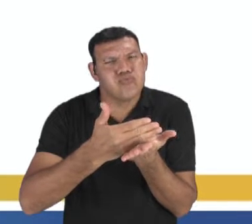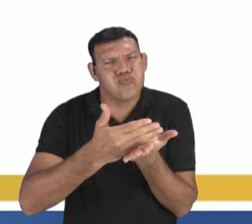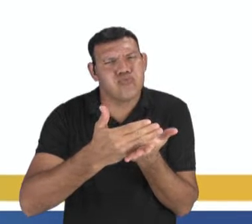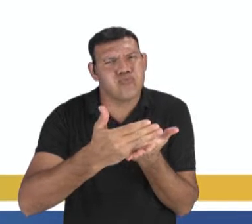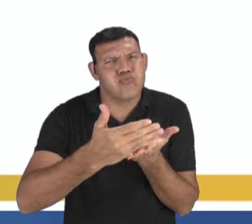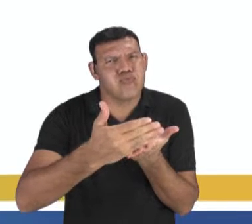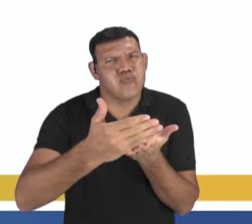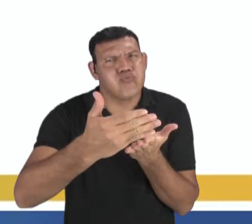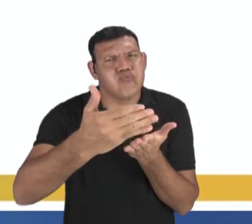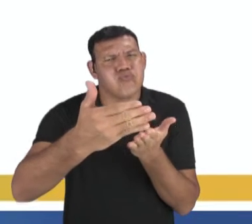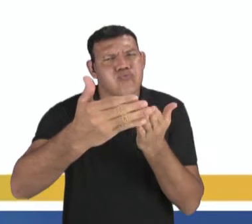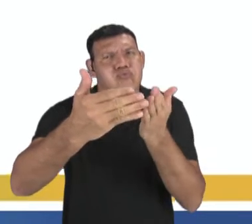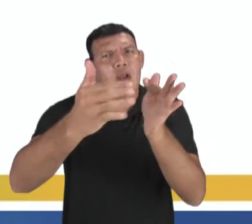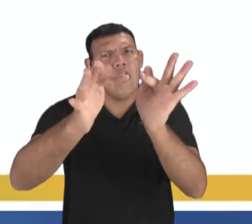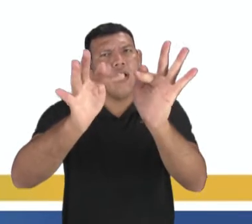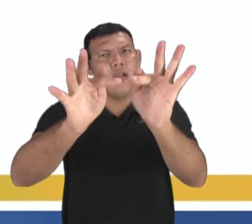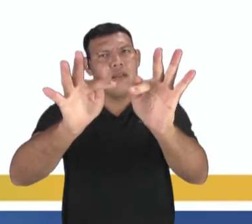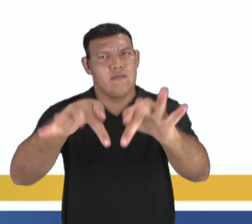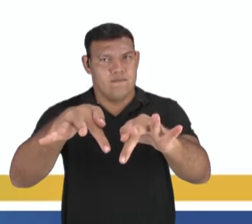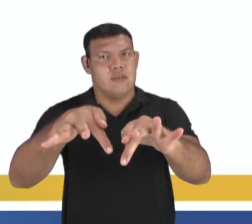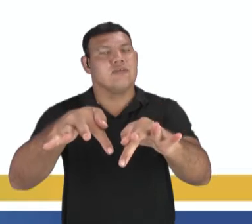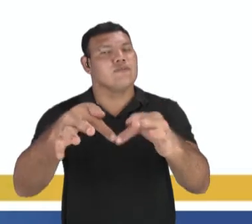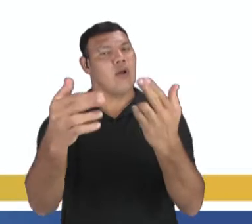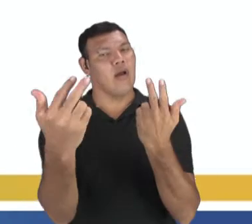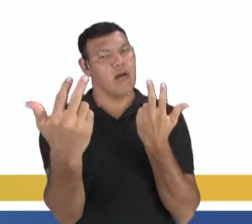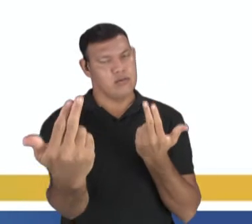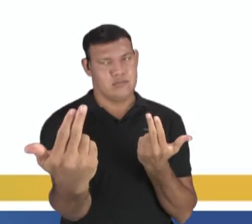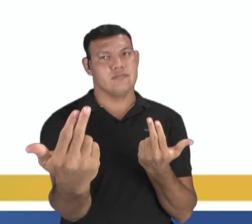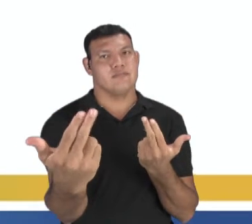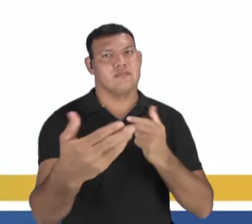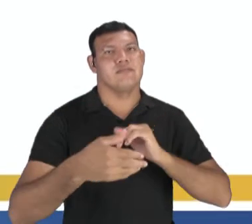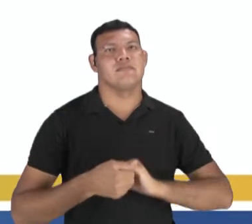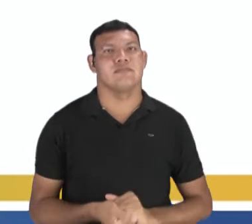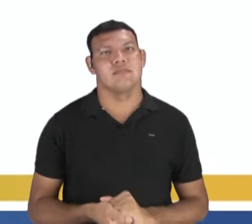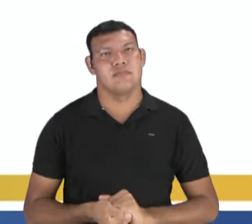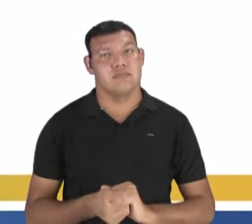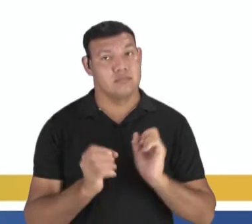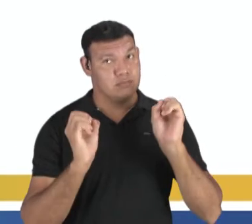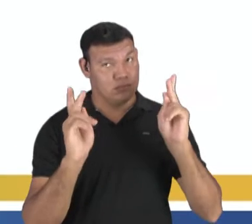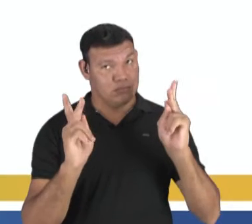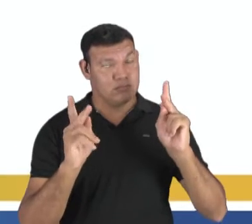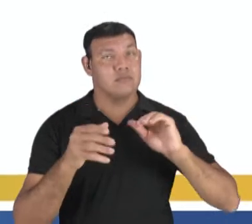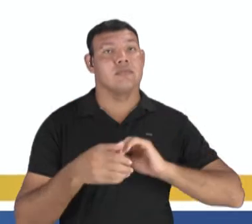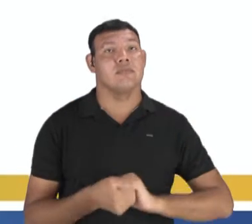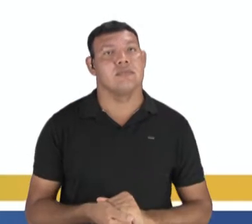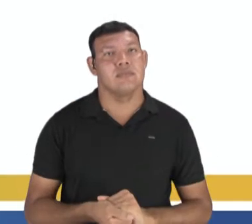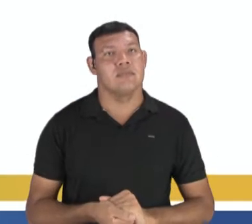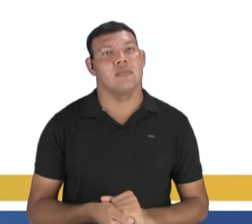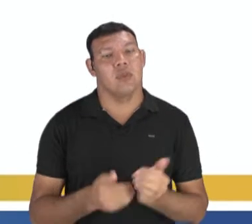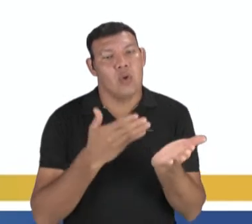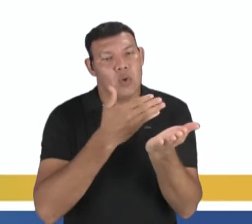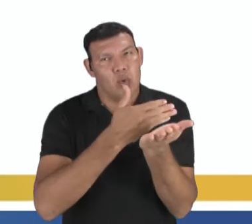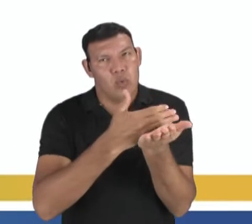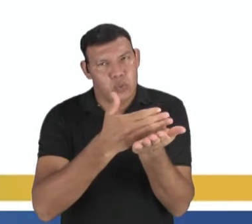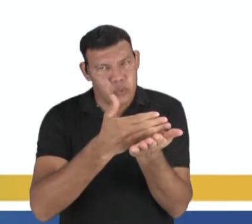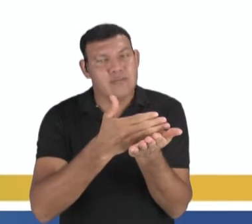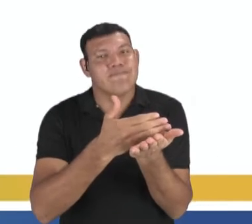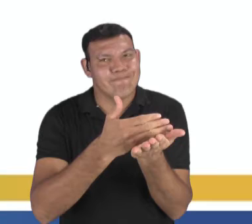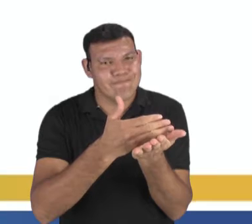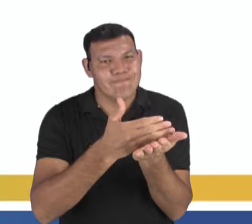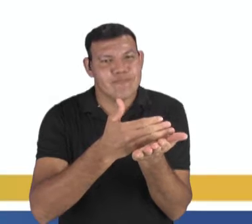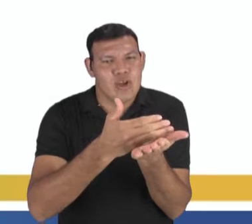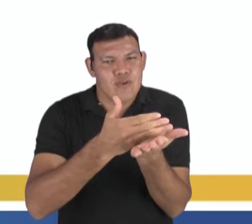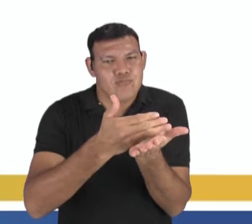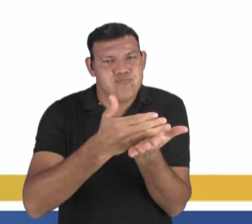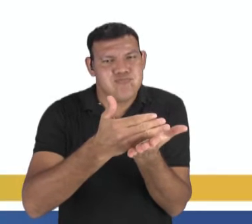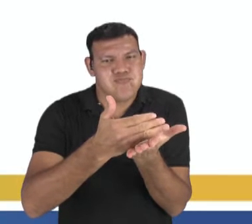ela tem que ser igual à quantidade de movimento final, tá? Então, a quantidade de movimento inicial,